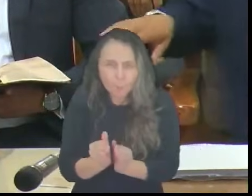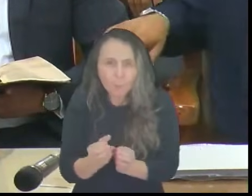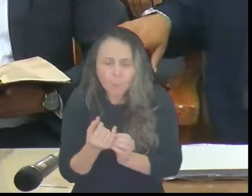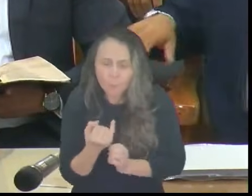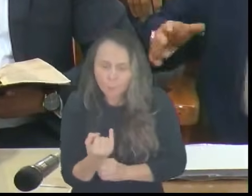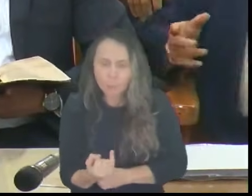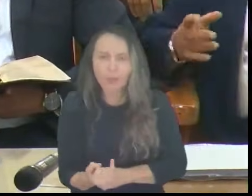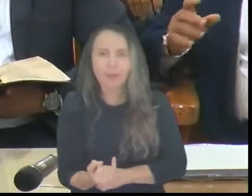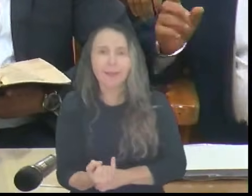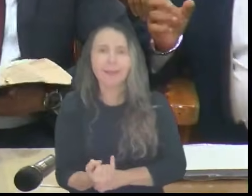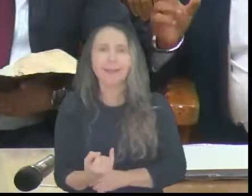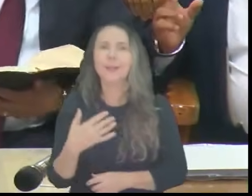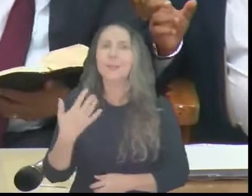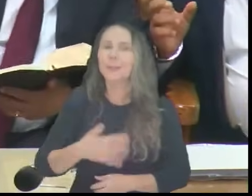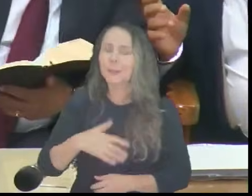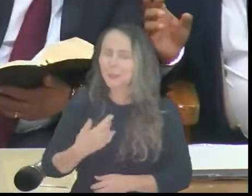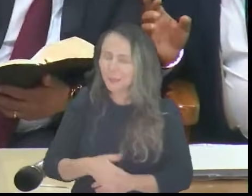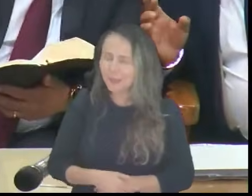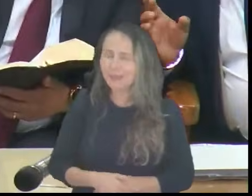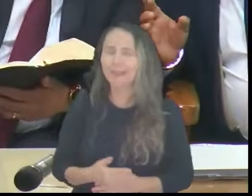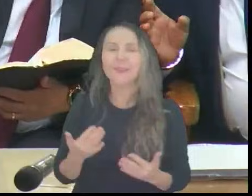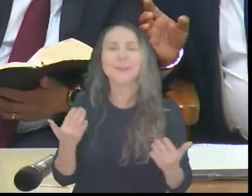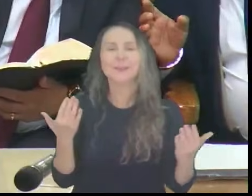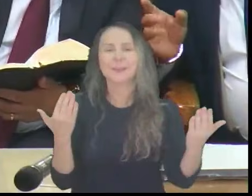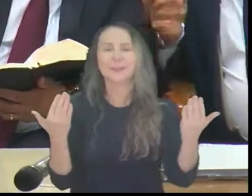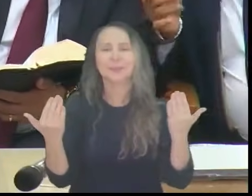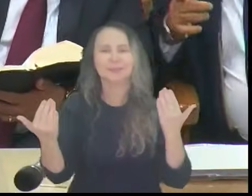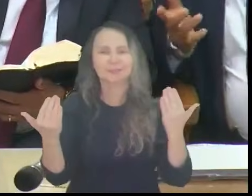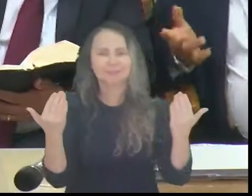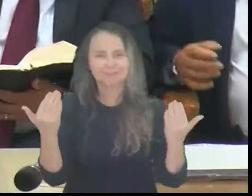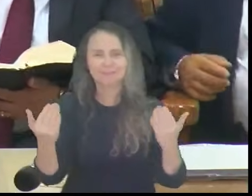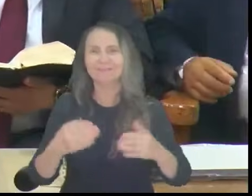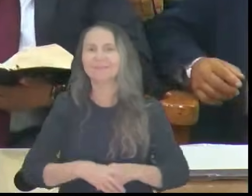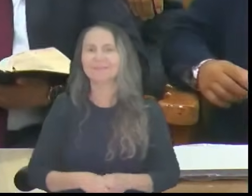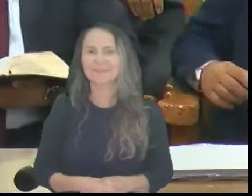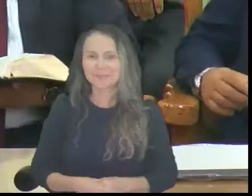funil está estreitando, irmãos.